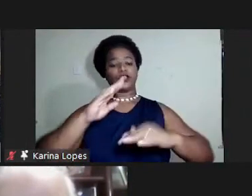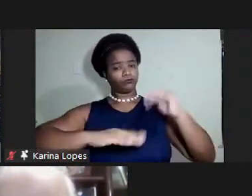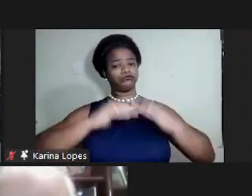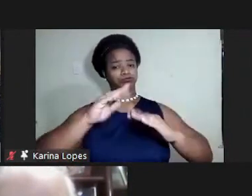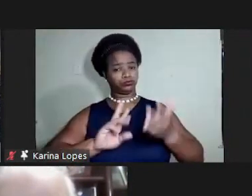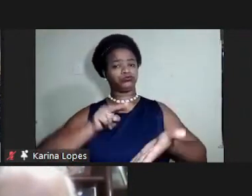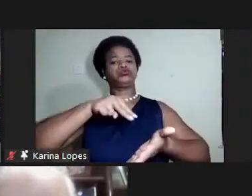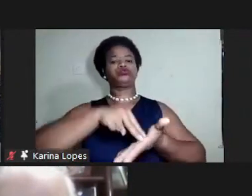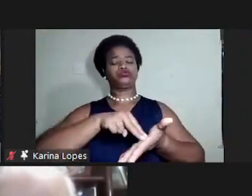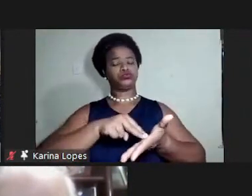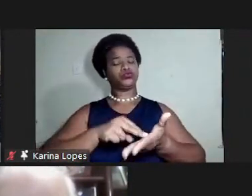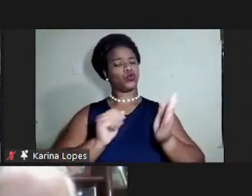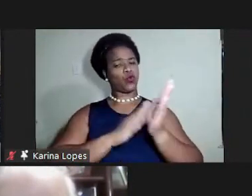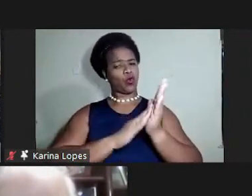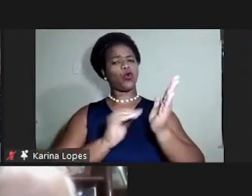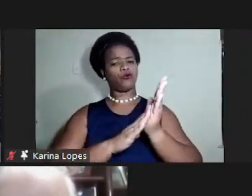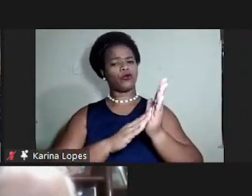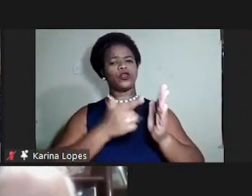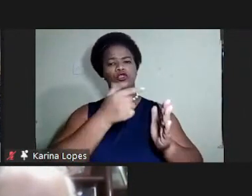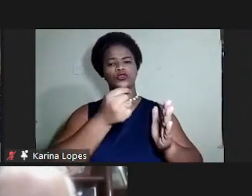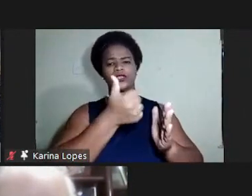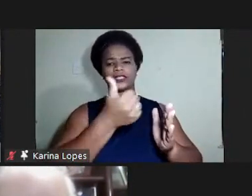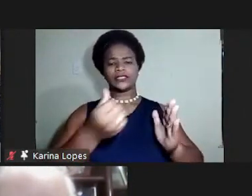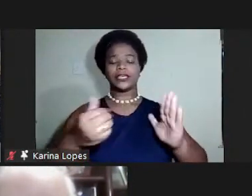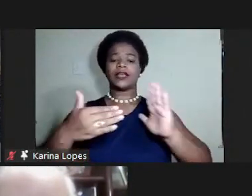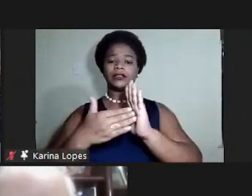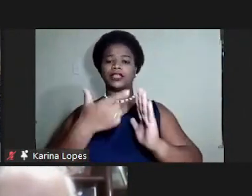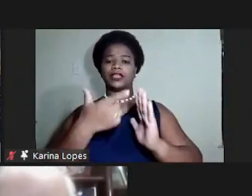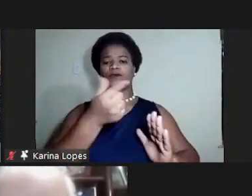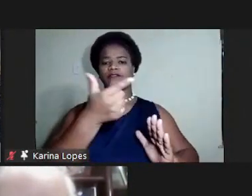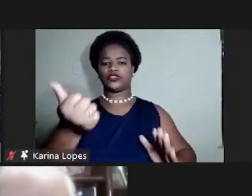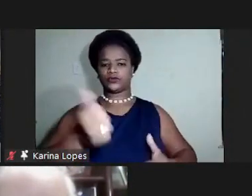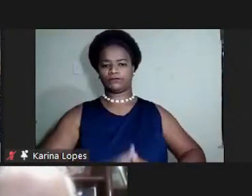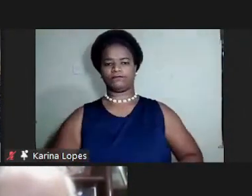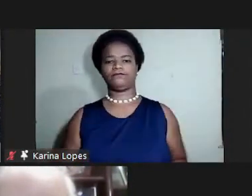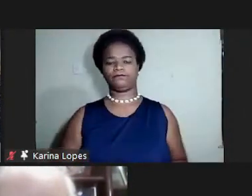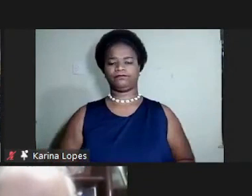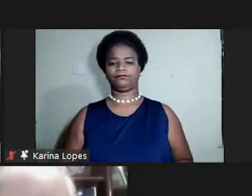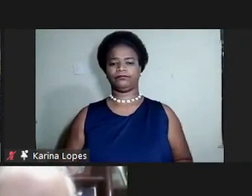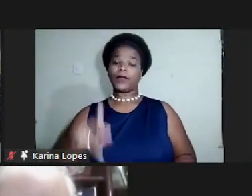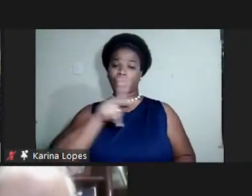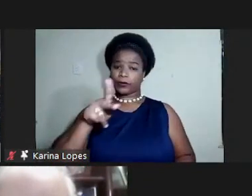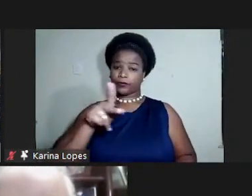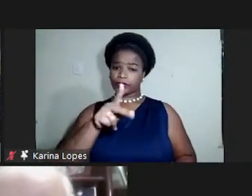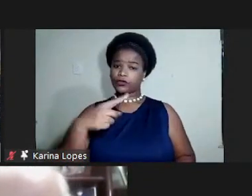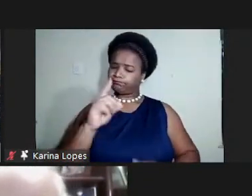entre 2016 e 2021. Ao professor, nossos parabéns.